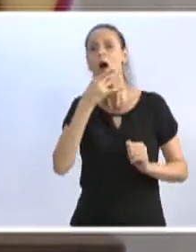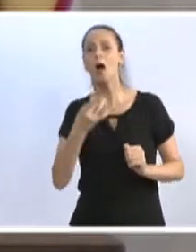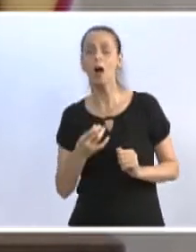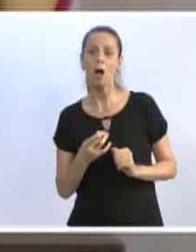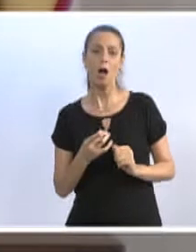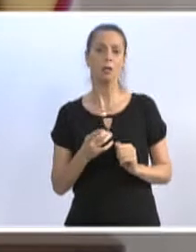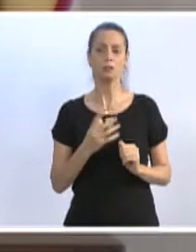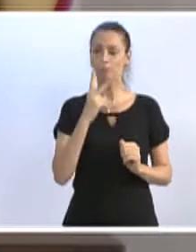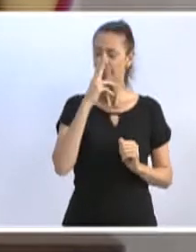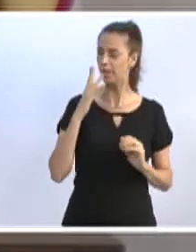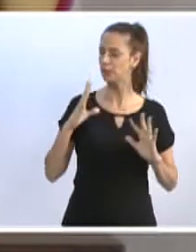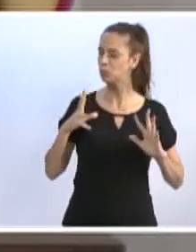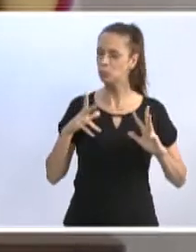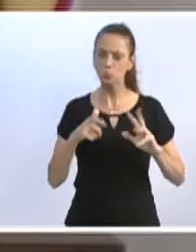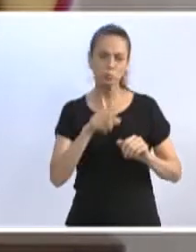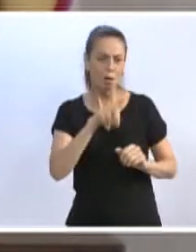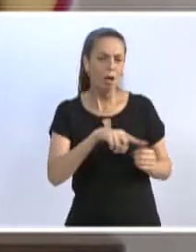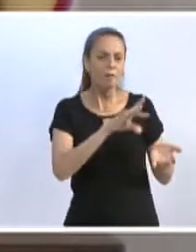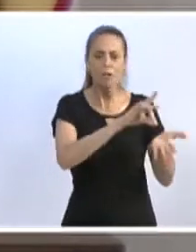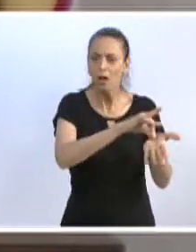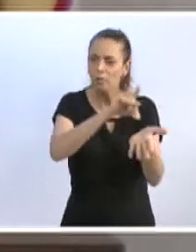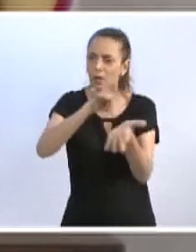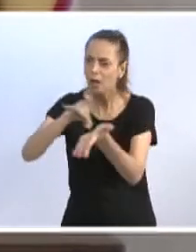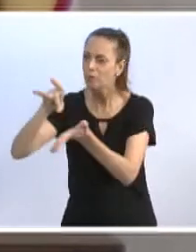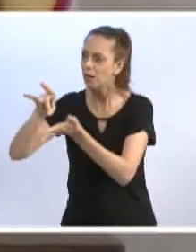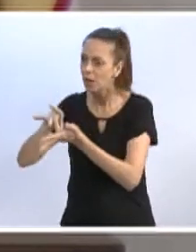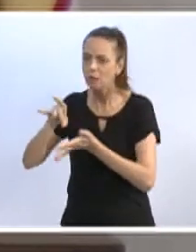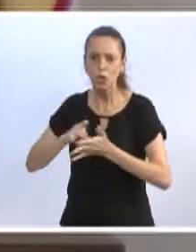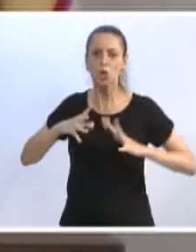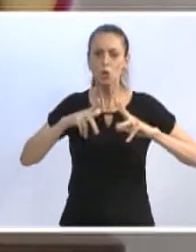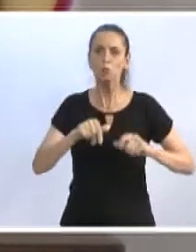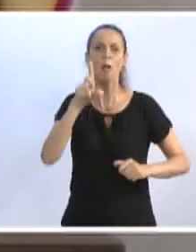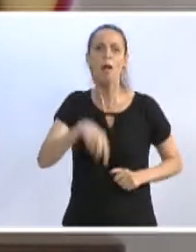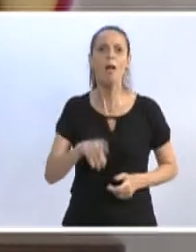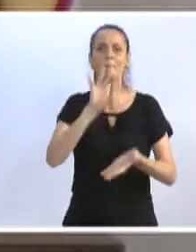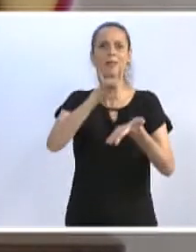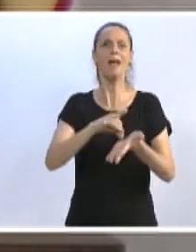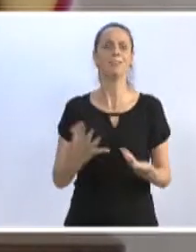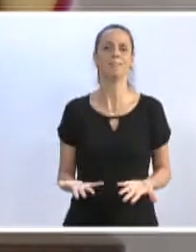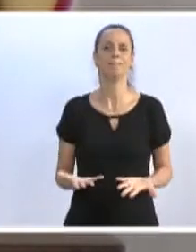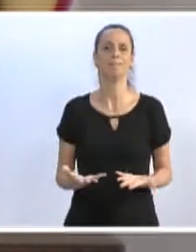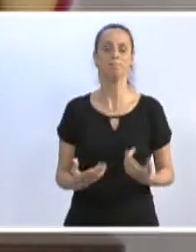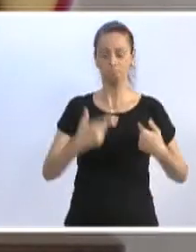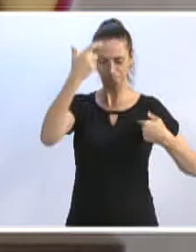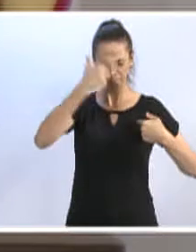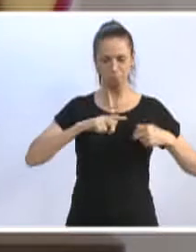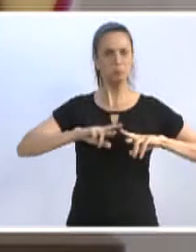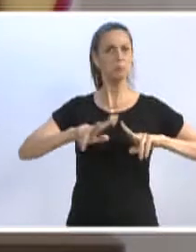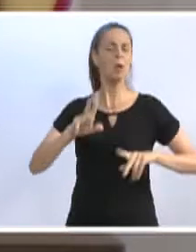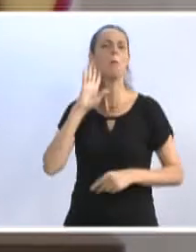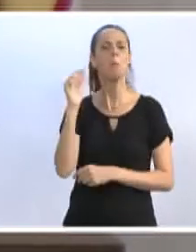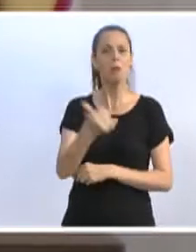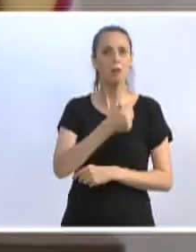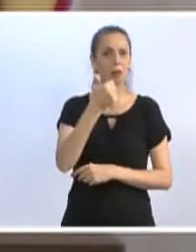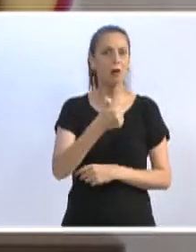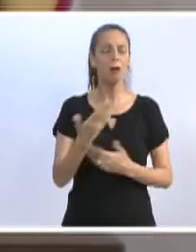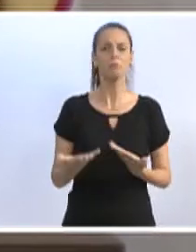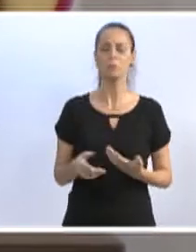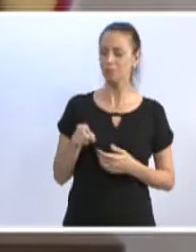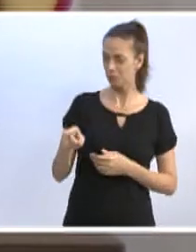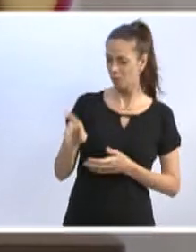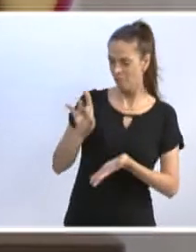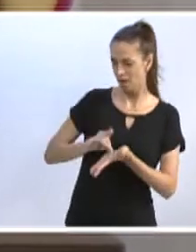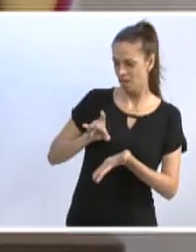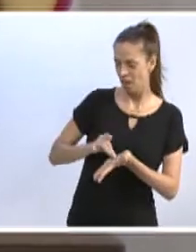verdades. Todas as verdades, como se isso fosse possível, são verdades. Ser diferente é tudo. O que é verdade para você